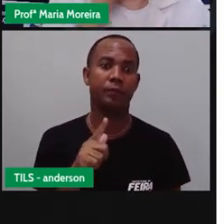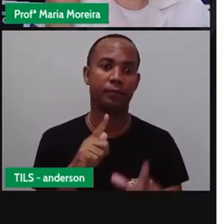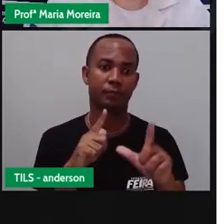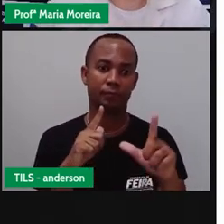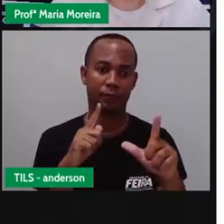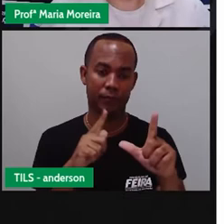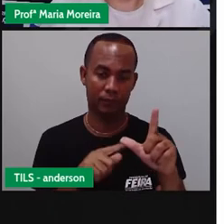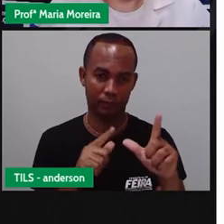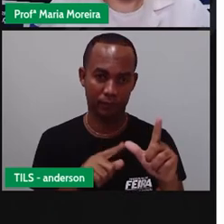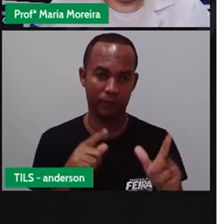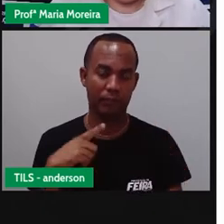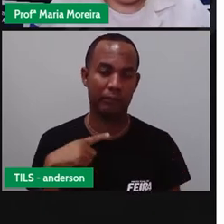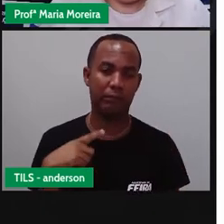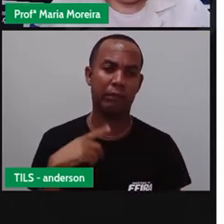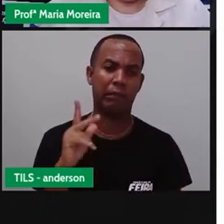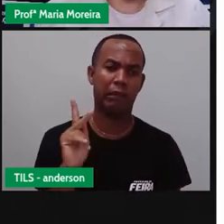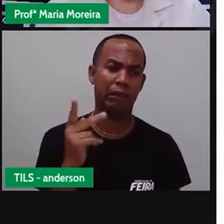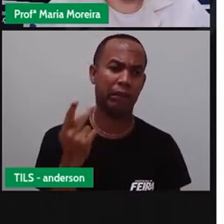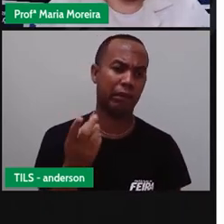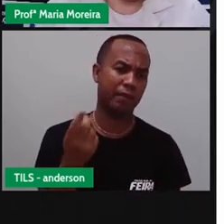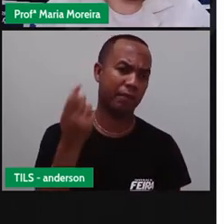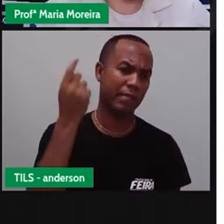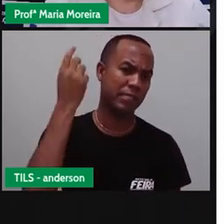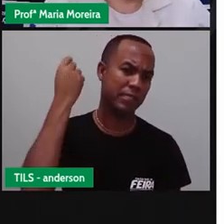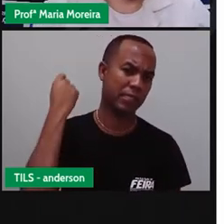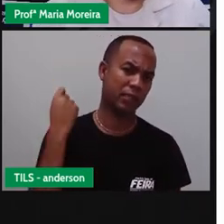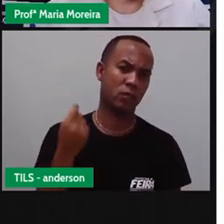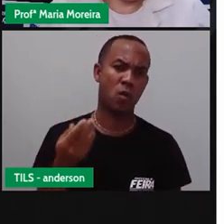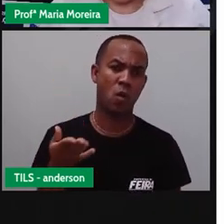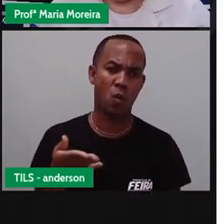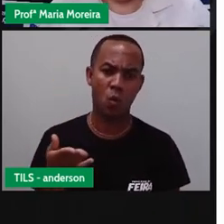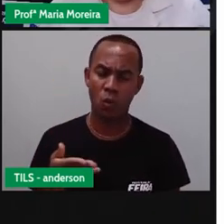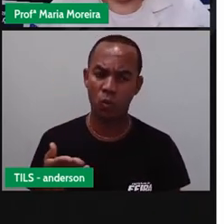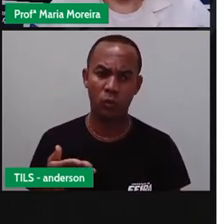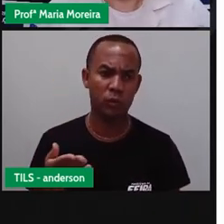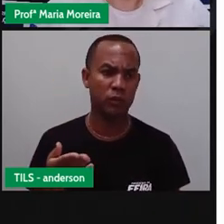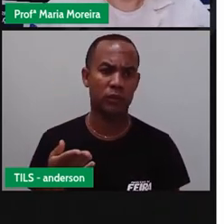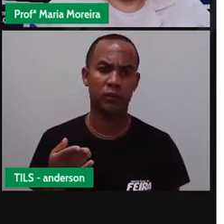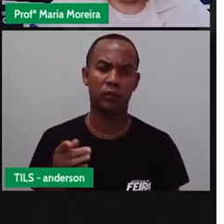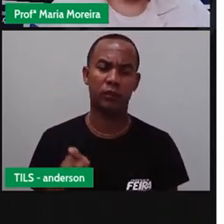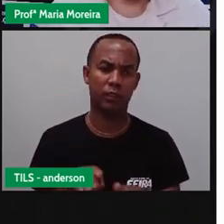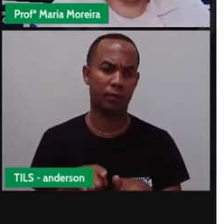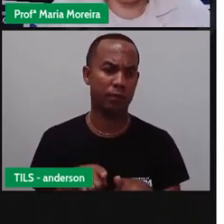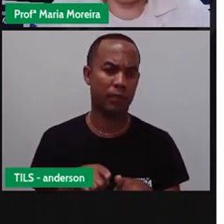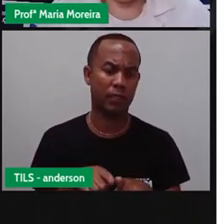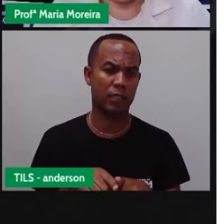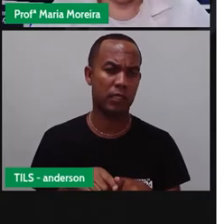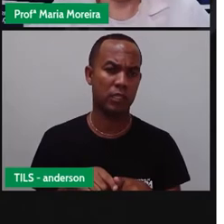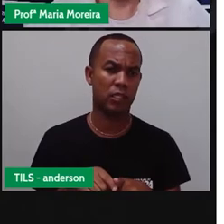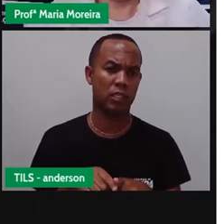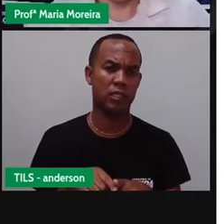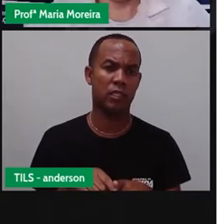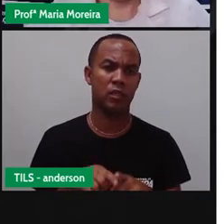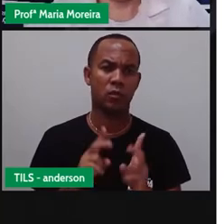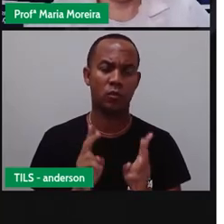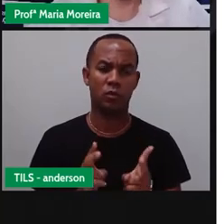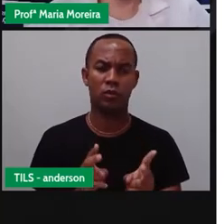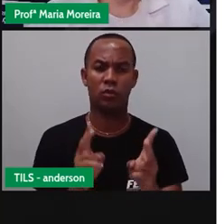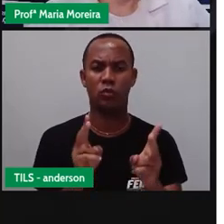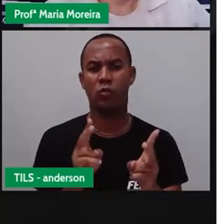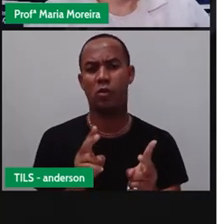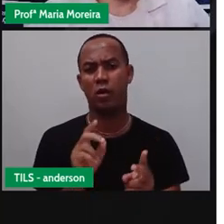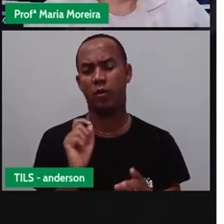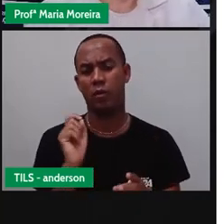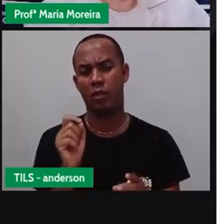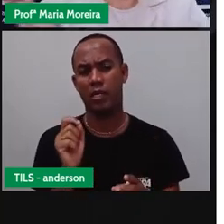H beija sua origem e nos dias de hoje é letra H ela não tem som mas ela continua aí né na